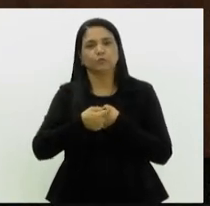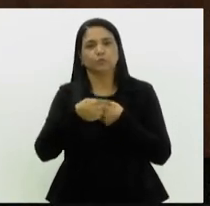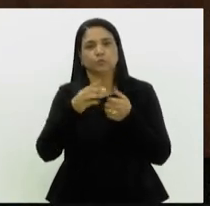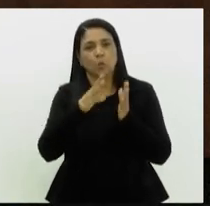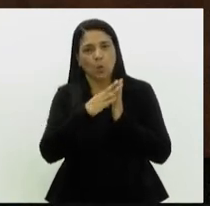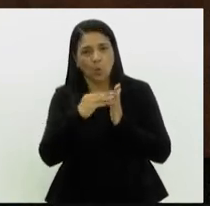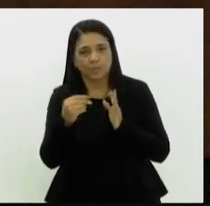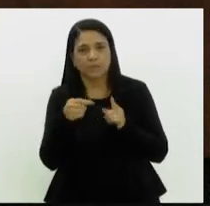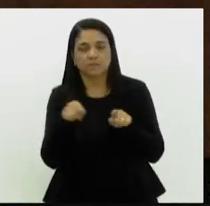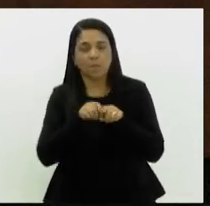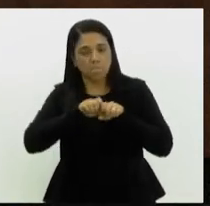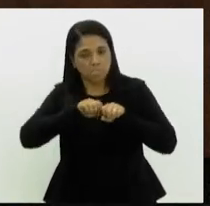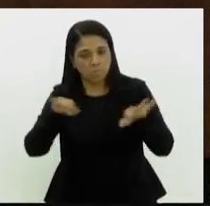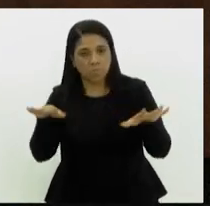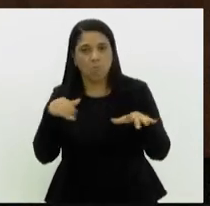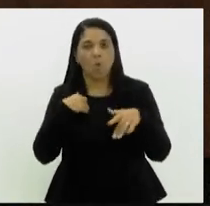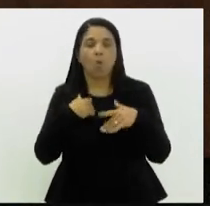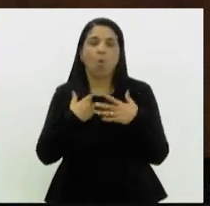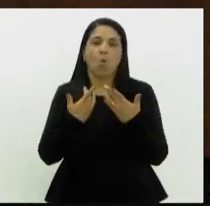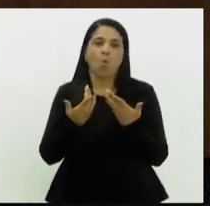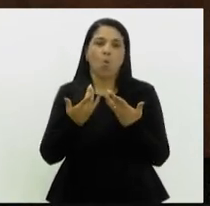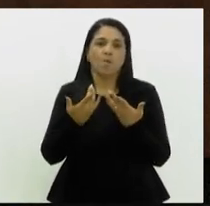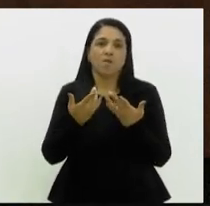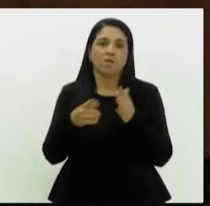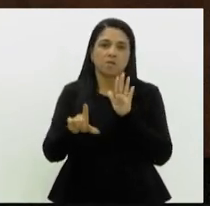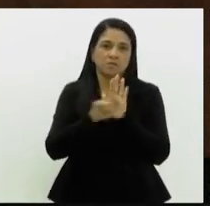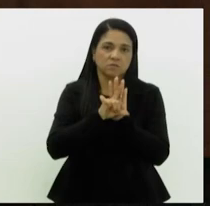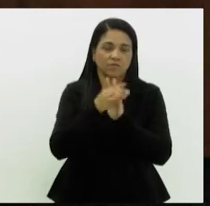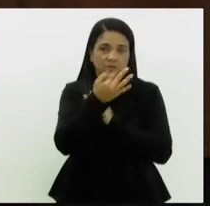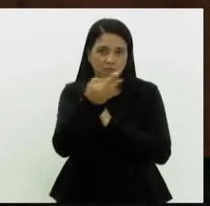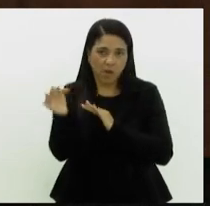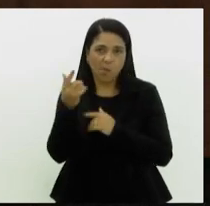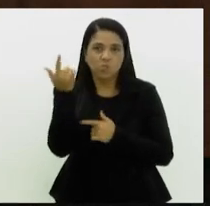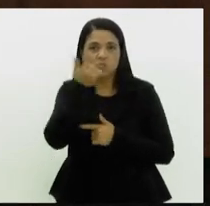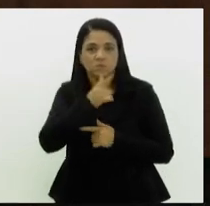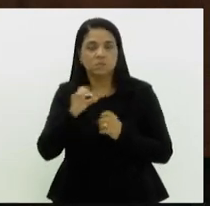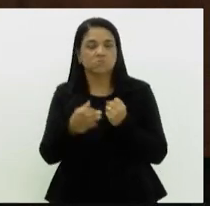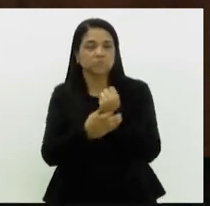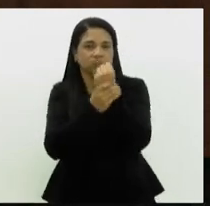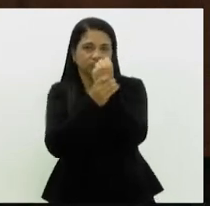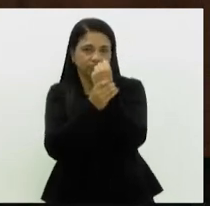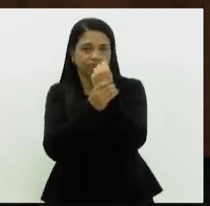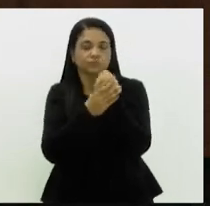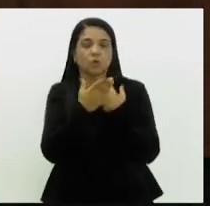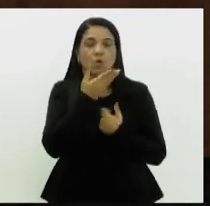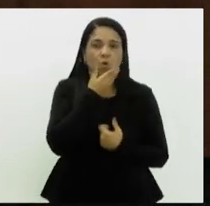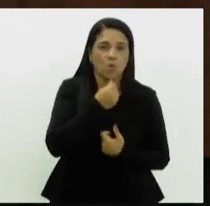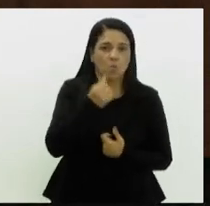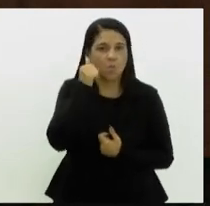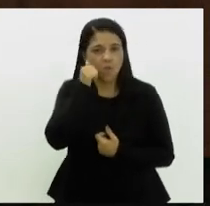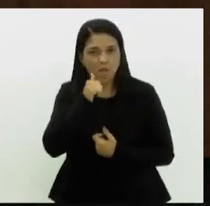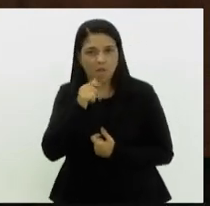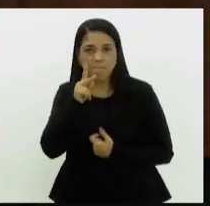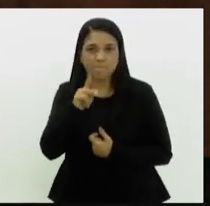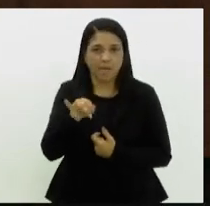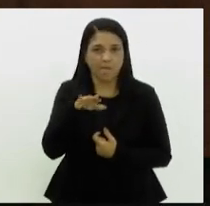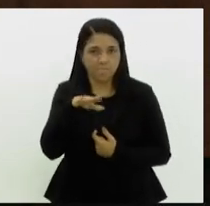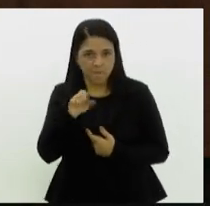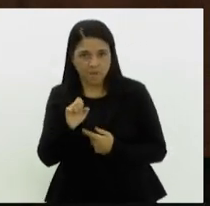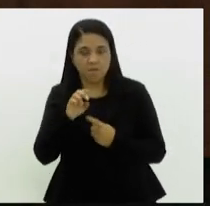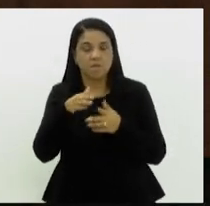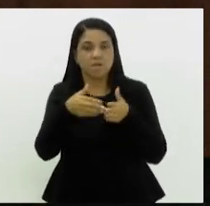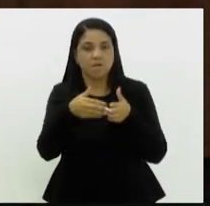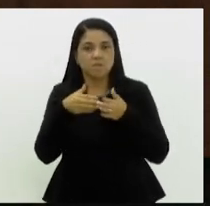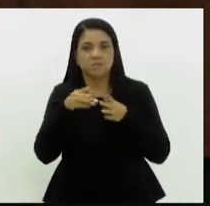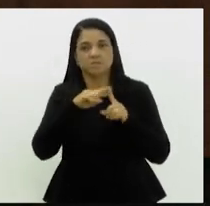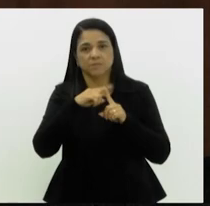do Supremo, legislação federal ou outro caminho, a gente possa garantir isso para todo trabalhador e trabalhadora. Essa casa dá um recado. Parabéns, Renata